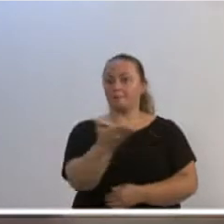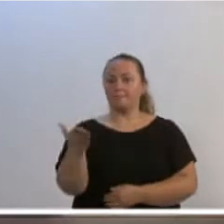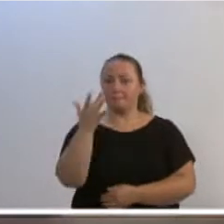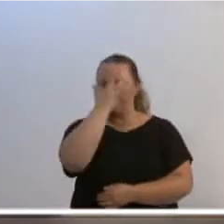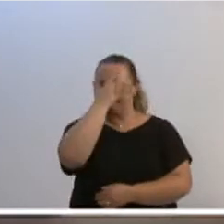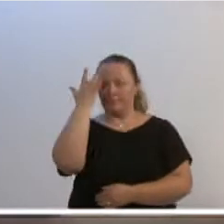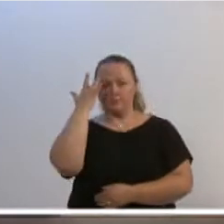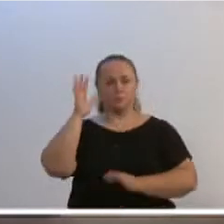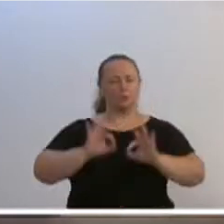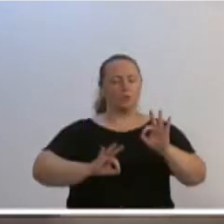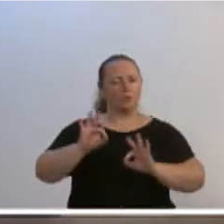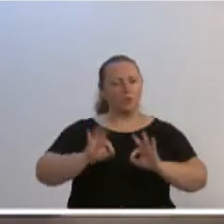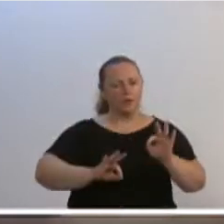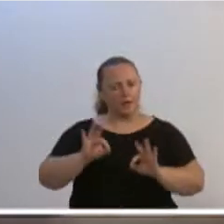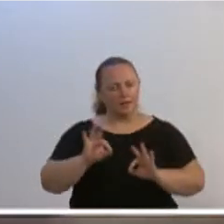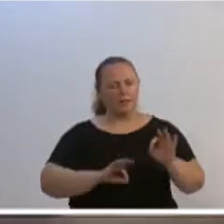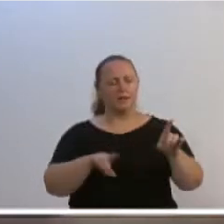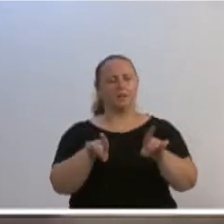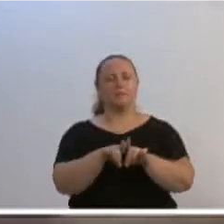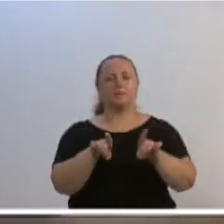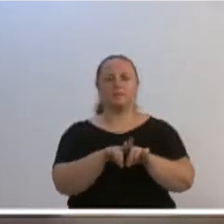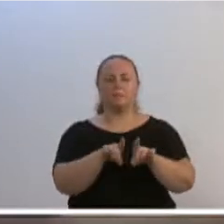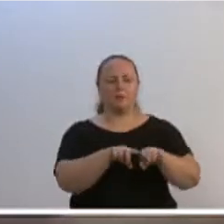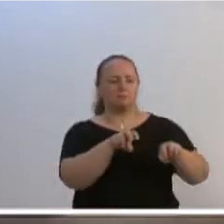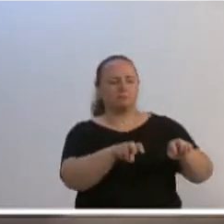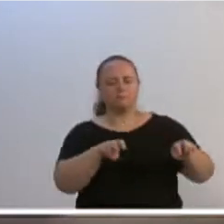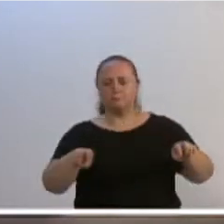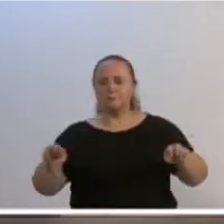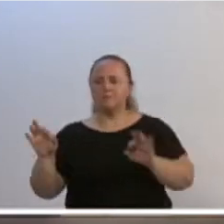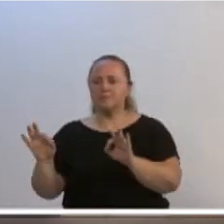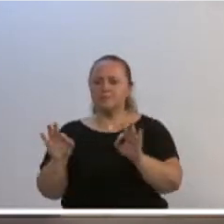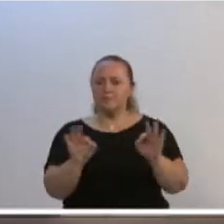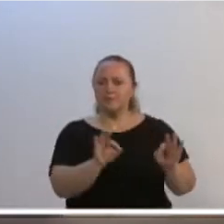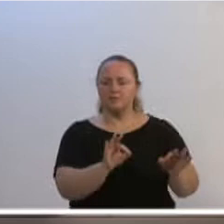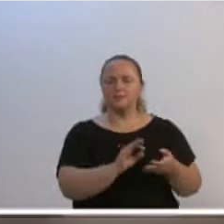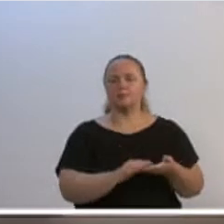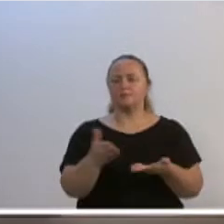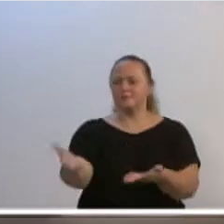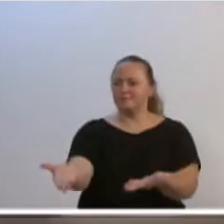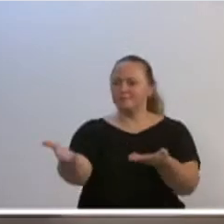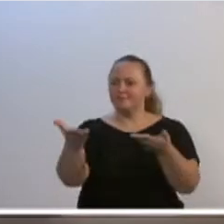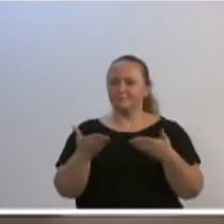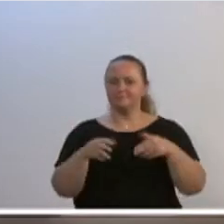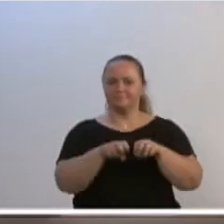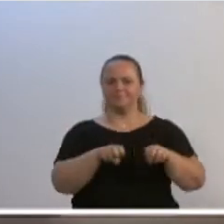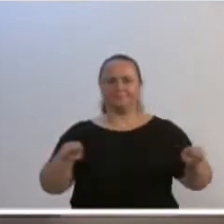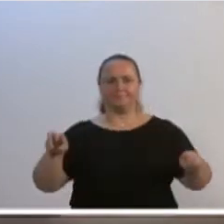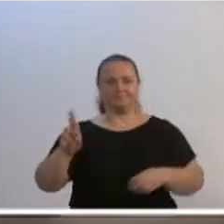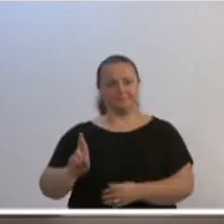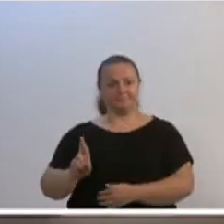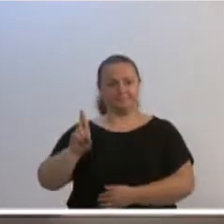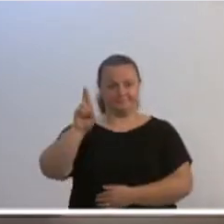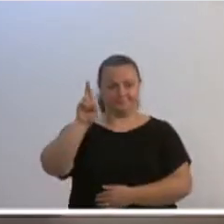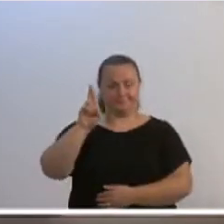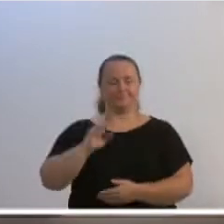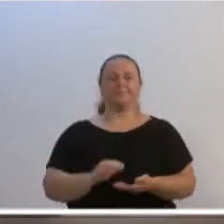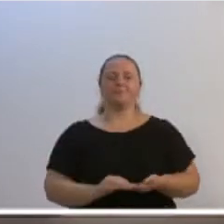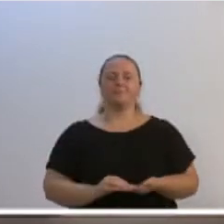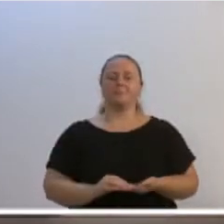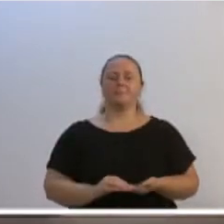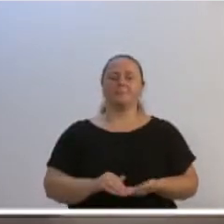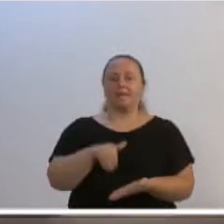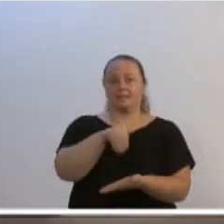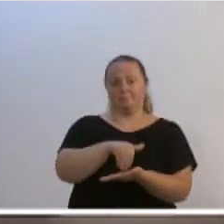acomodem e ocupem os seus devidos espaços. Eu quero convidar para fazer parte da mesa aqui o senhor